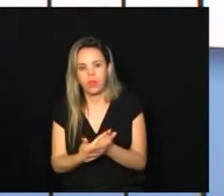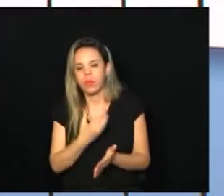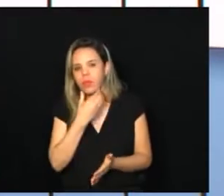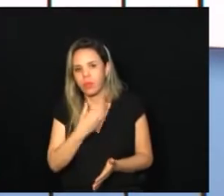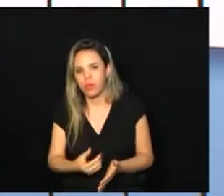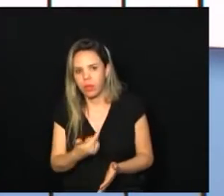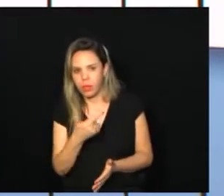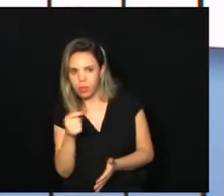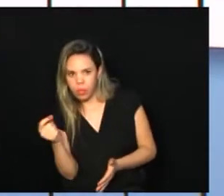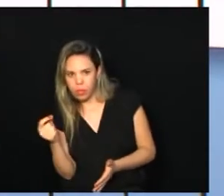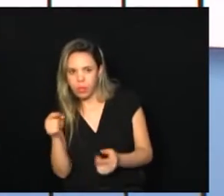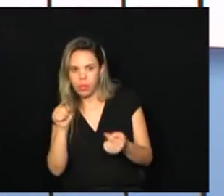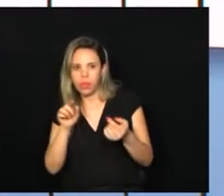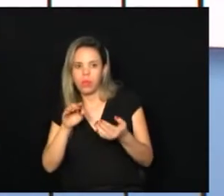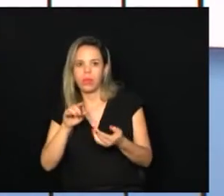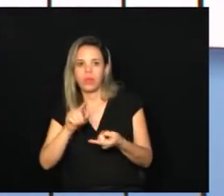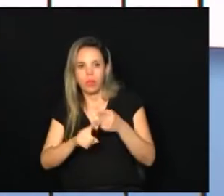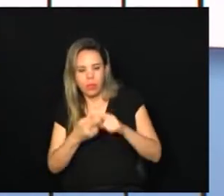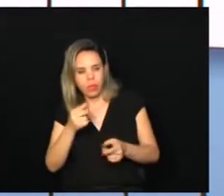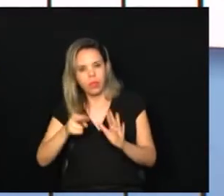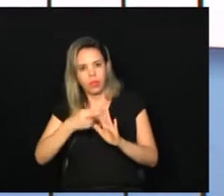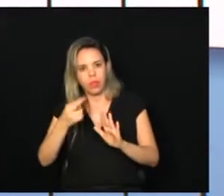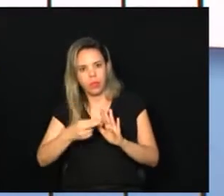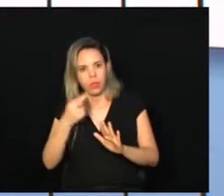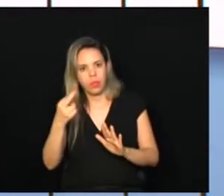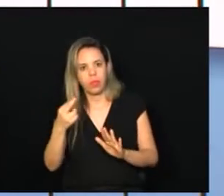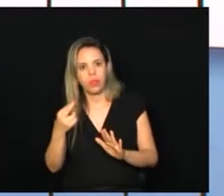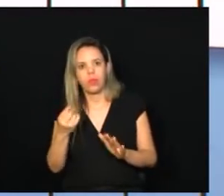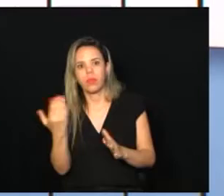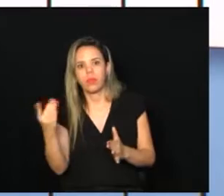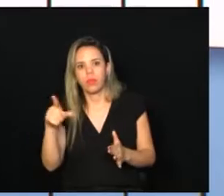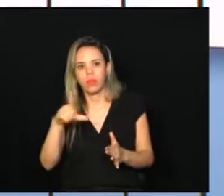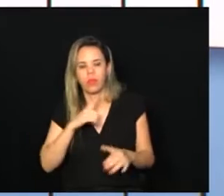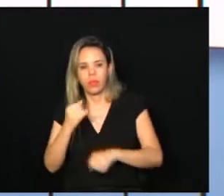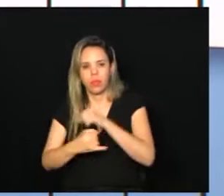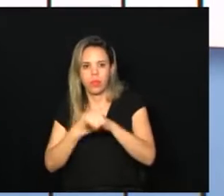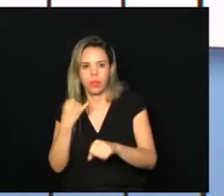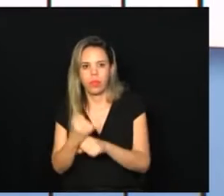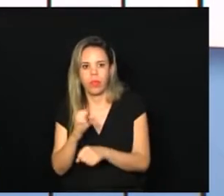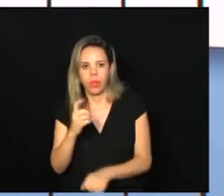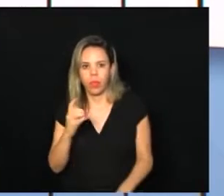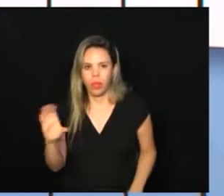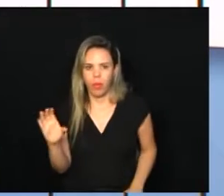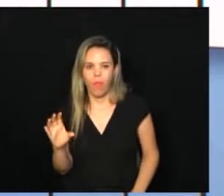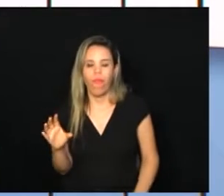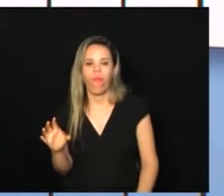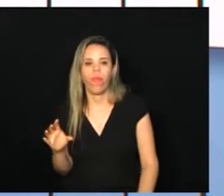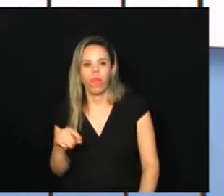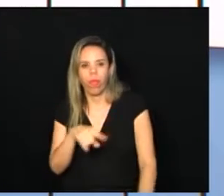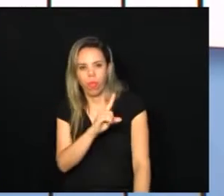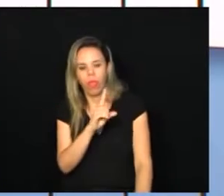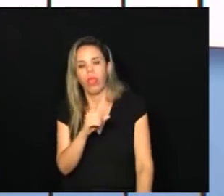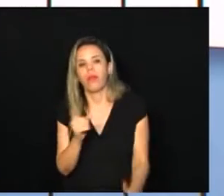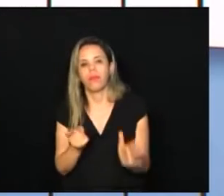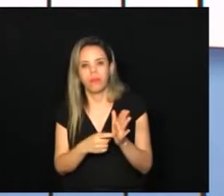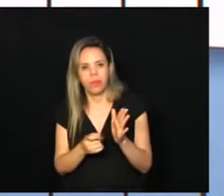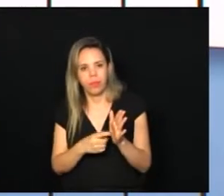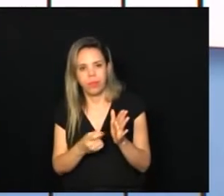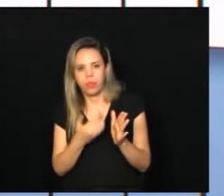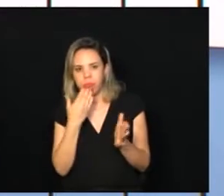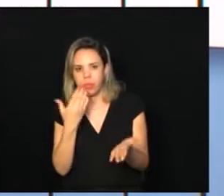de 2020, de acordo com a resolução, quando você entra no site da INDEC e vai para esse link